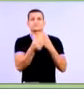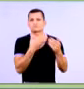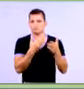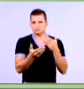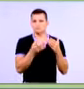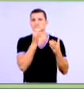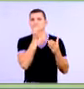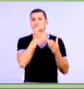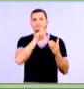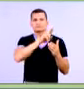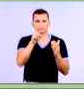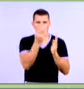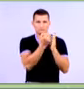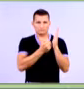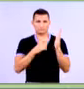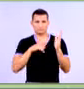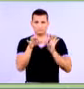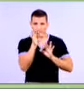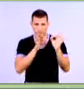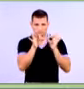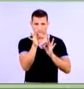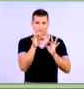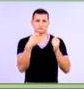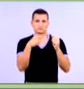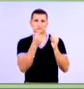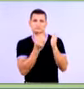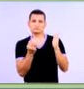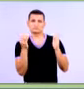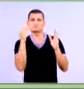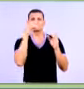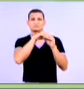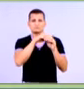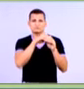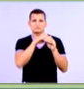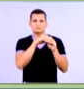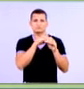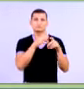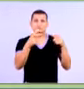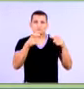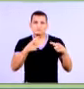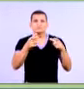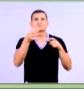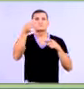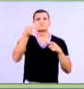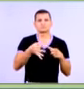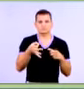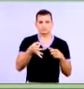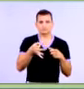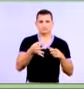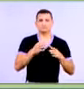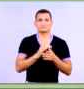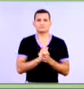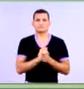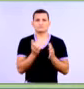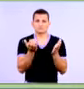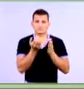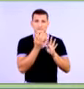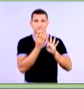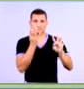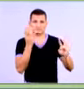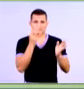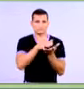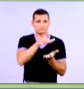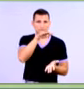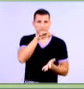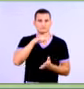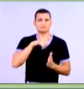de nomes e ela estiver ordenada, eu tenho que inserir numa determinada posição, né? Agora, a fila e a pilha, ela